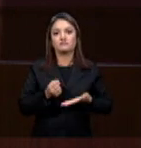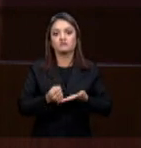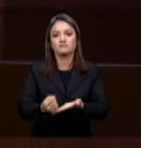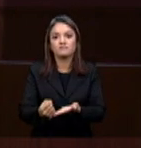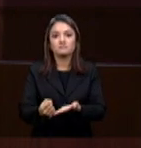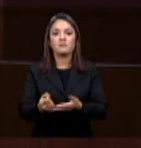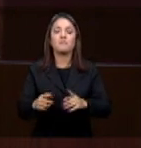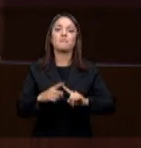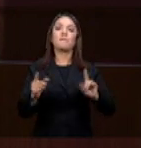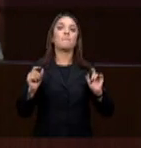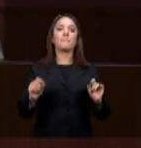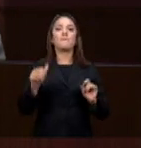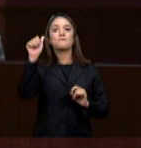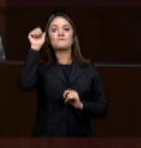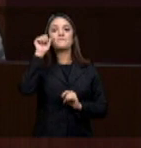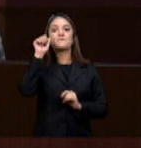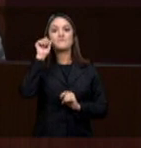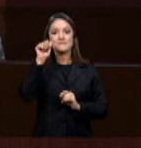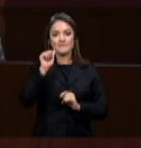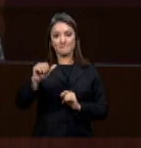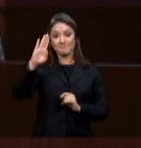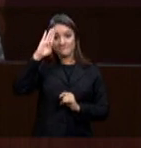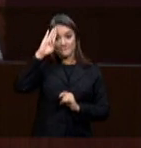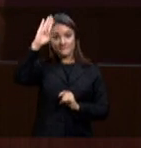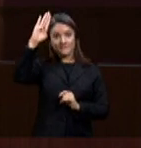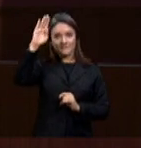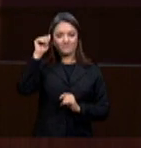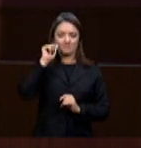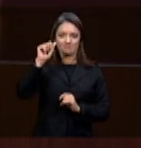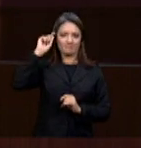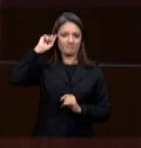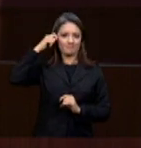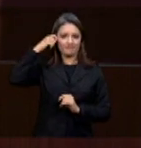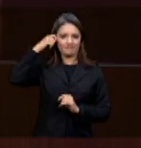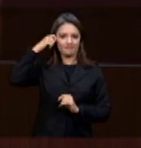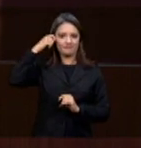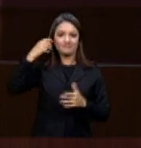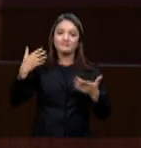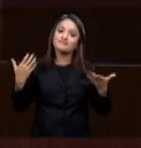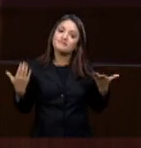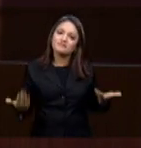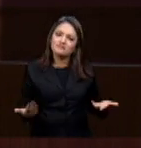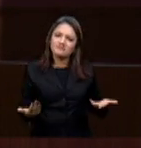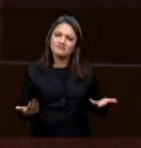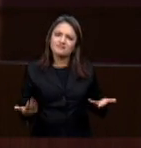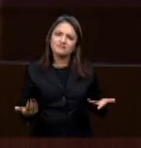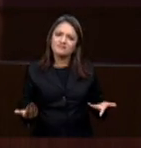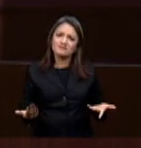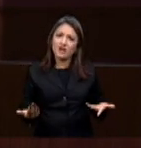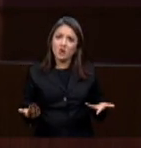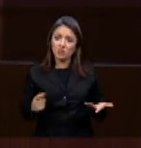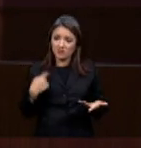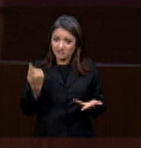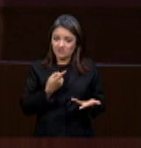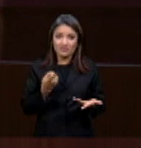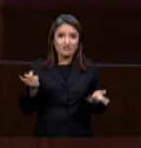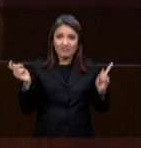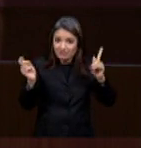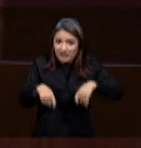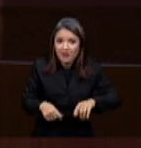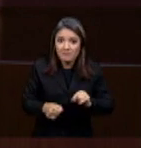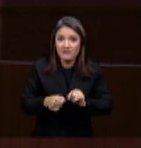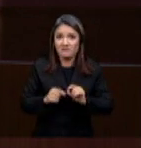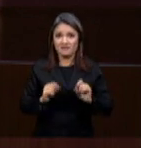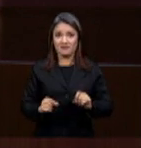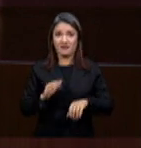gente tá falando com mulheres e sobretudo com mulheres negras então a chave me parece que está nas nossas mãos é